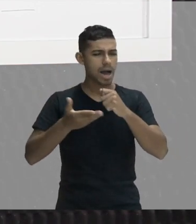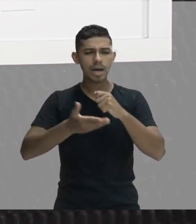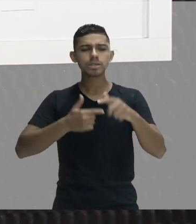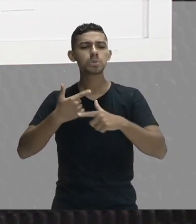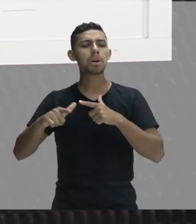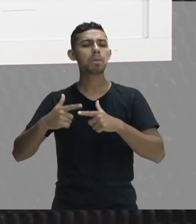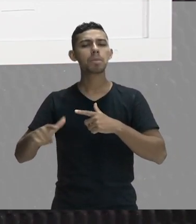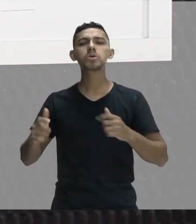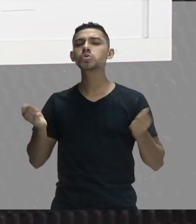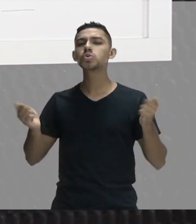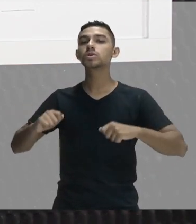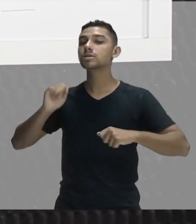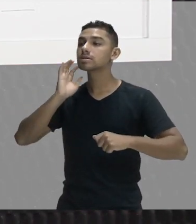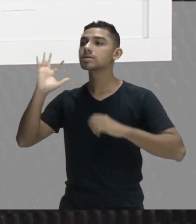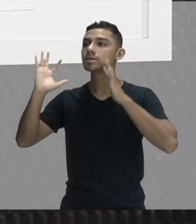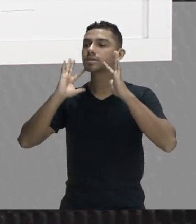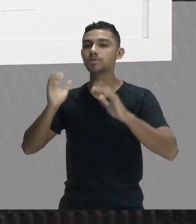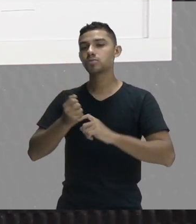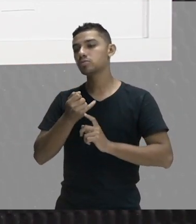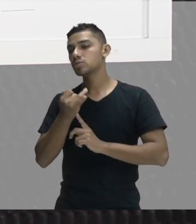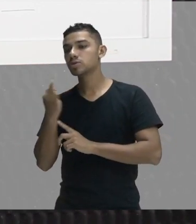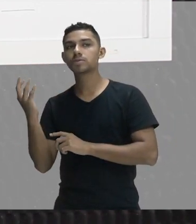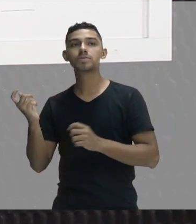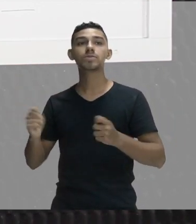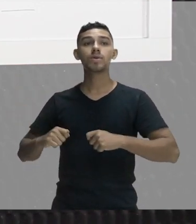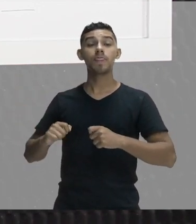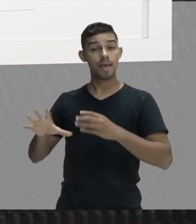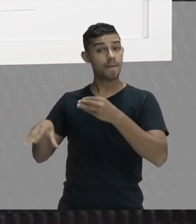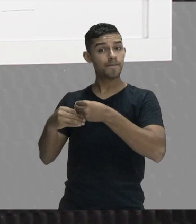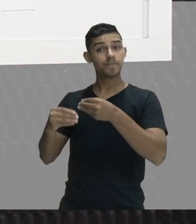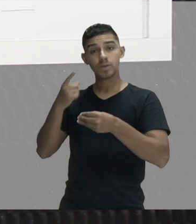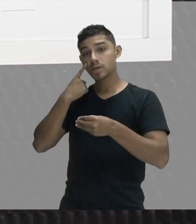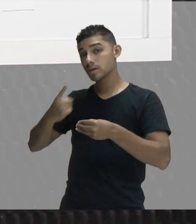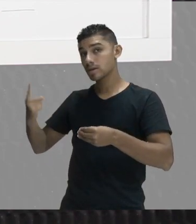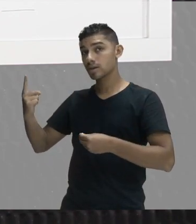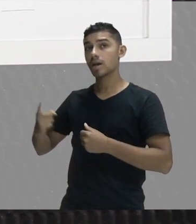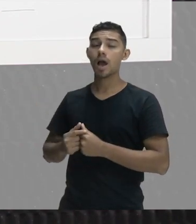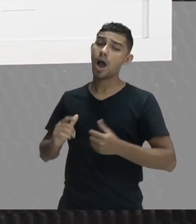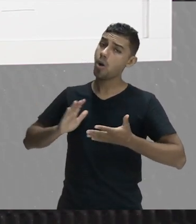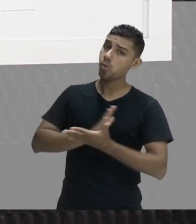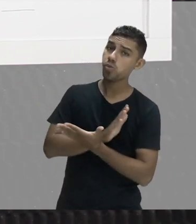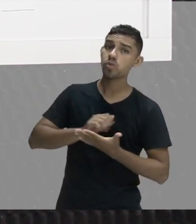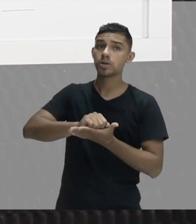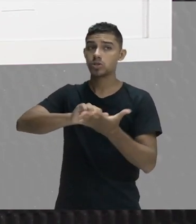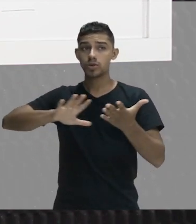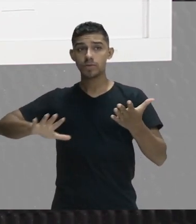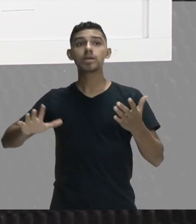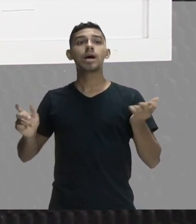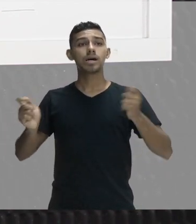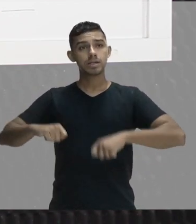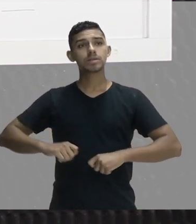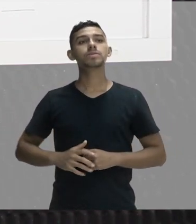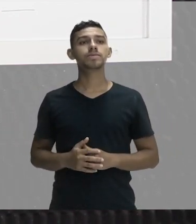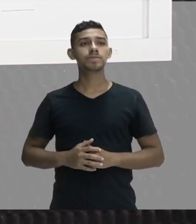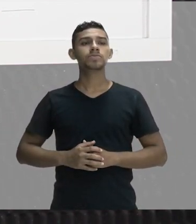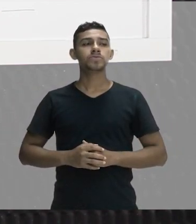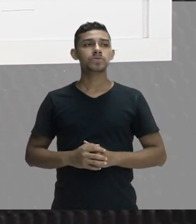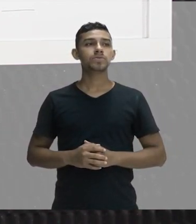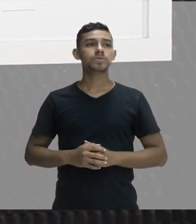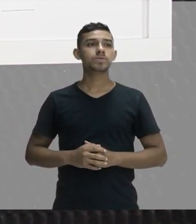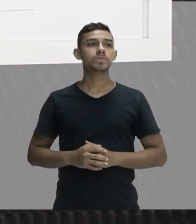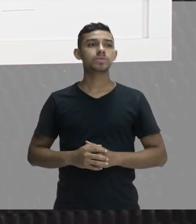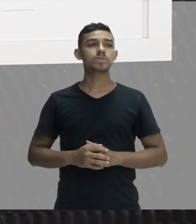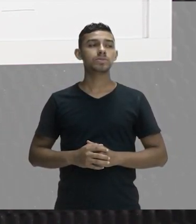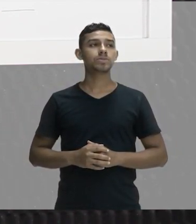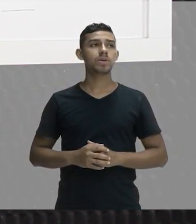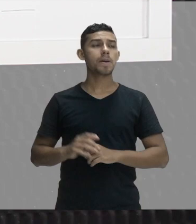problemas envolvendo contagem, né? A gente colocou aqui alguns exercícios que a gente pode fazer. Olha a pergunta